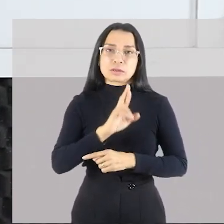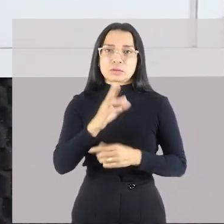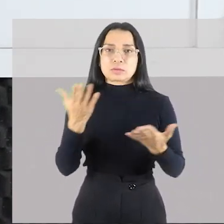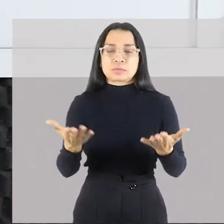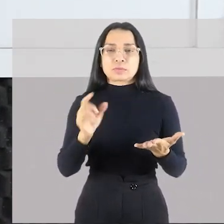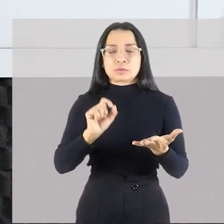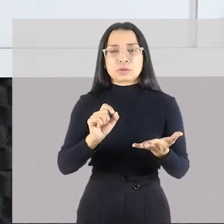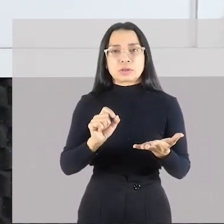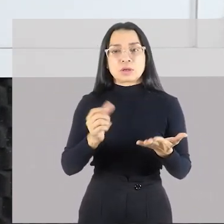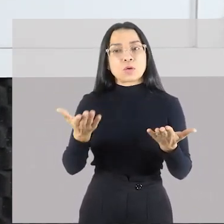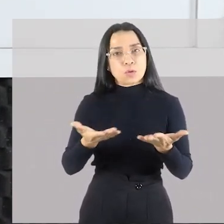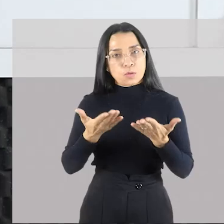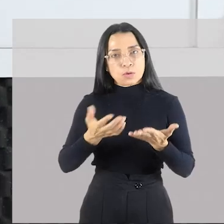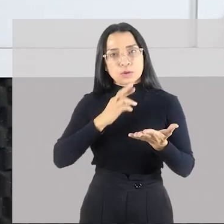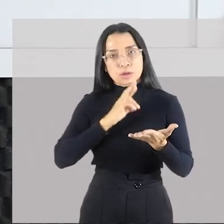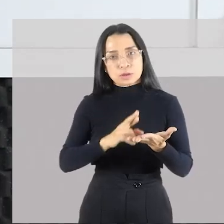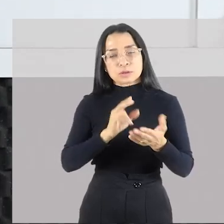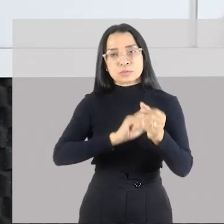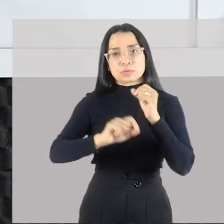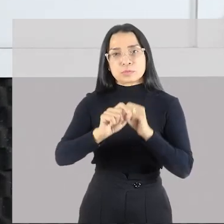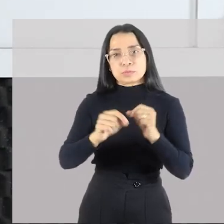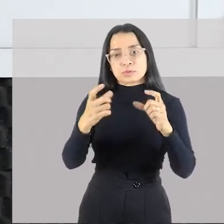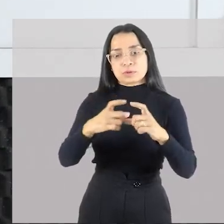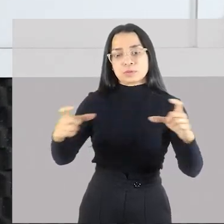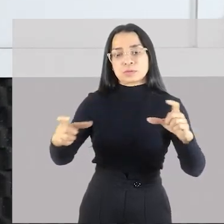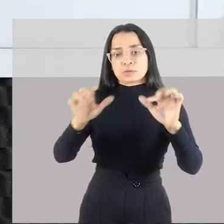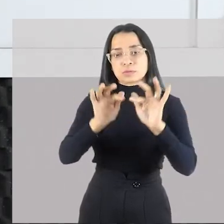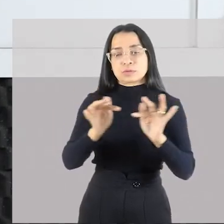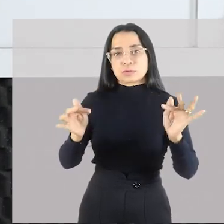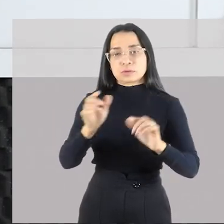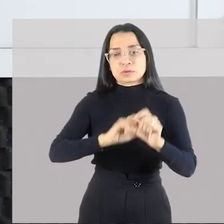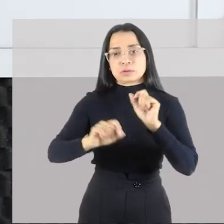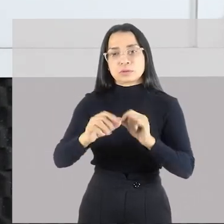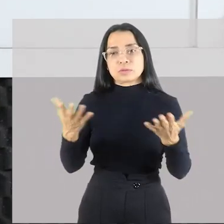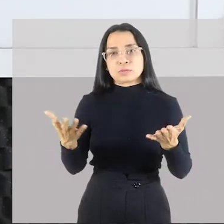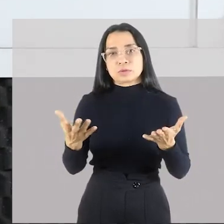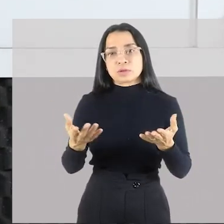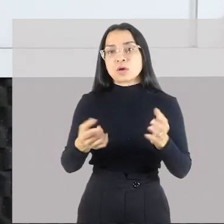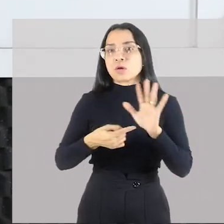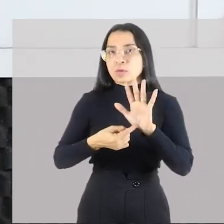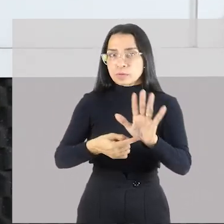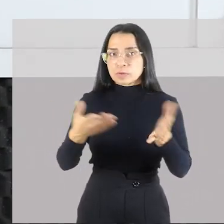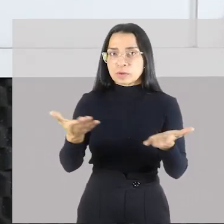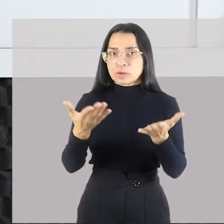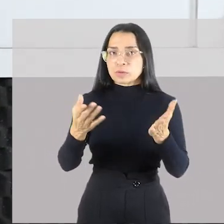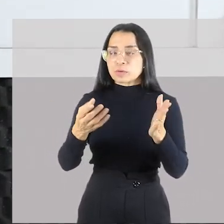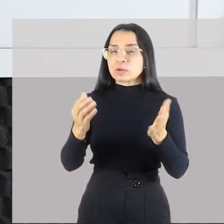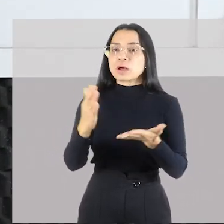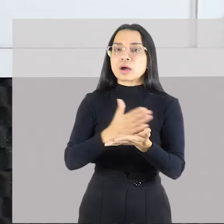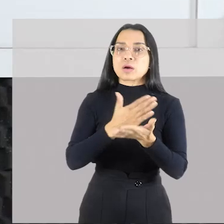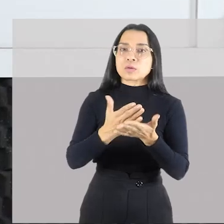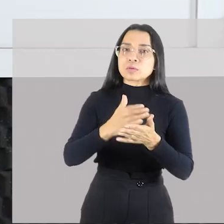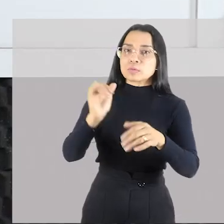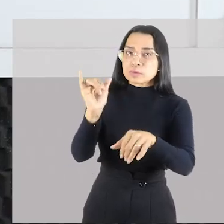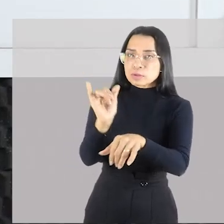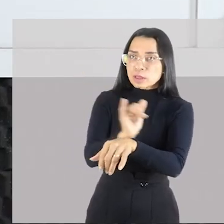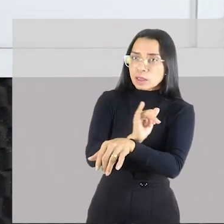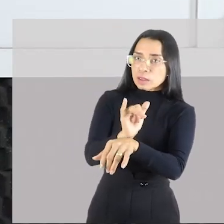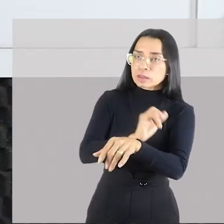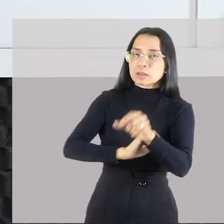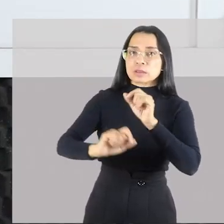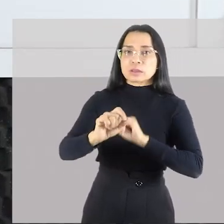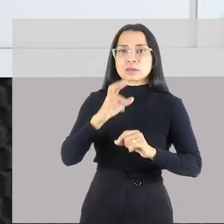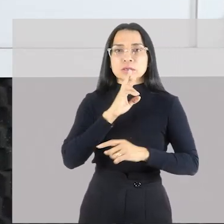equações mais simples, né? Que é esse tipo de equação aqui, vou mostrar alguns métodos de resolução. A gente tem que saber o